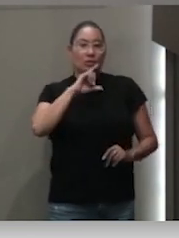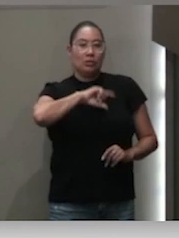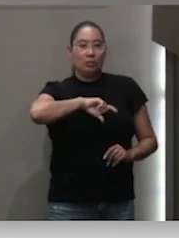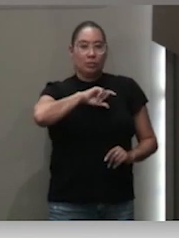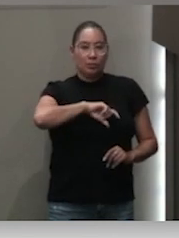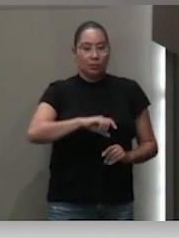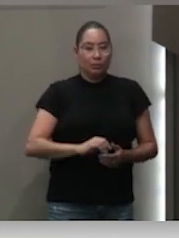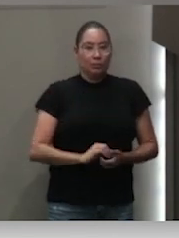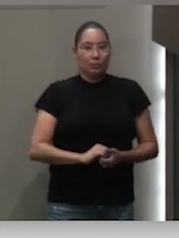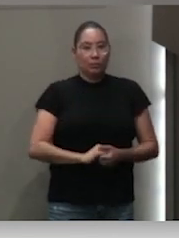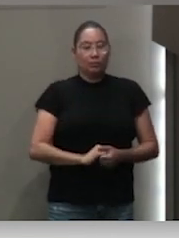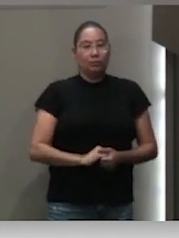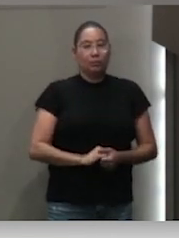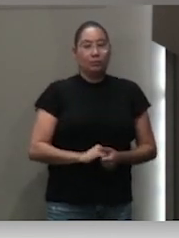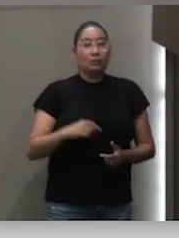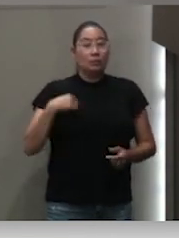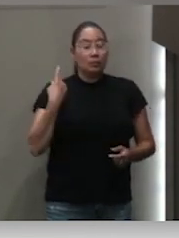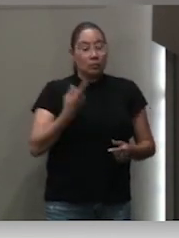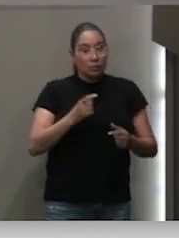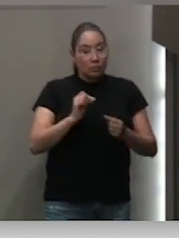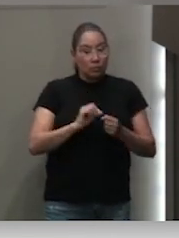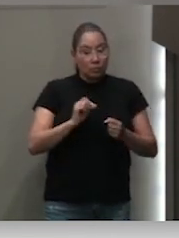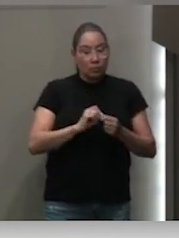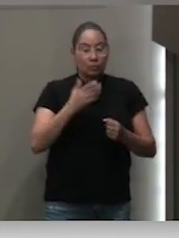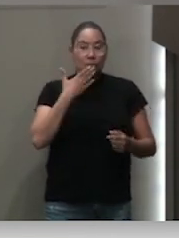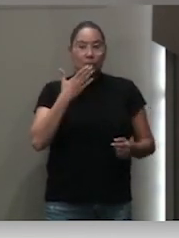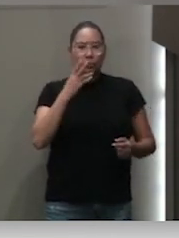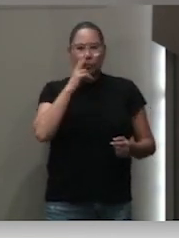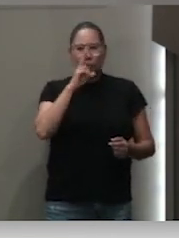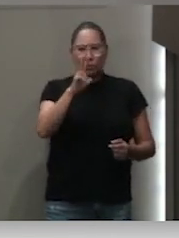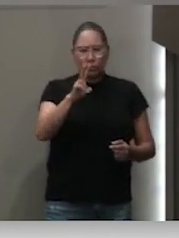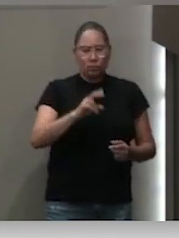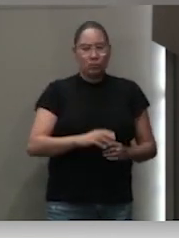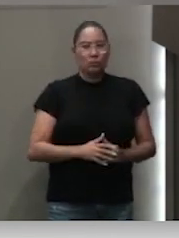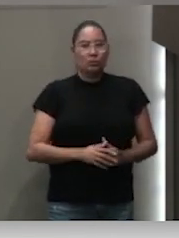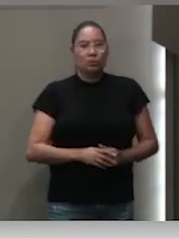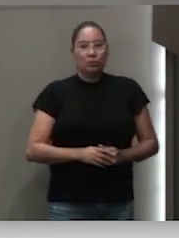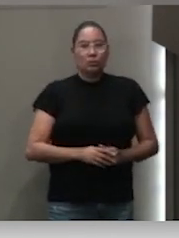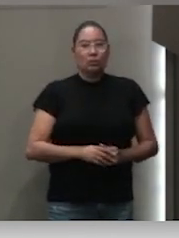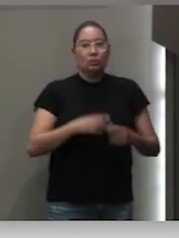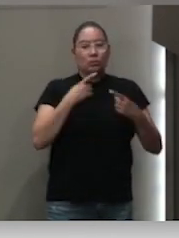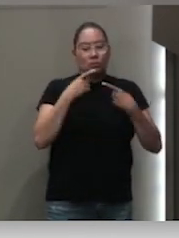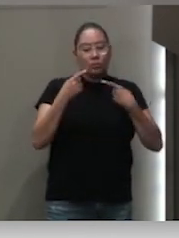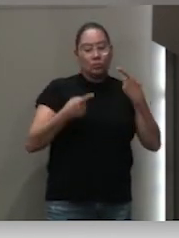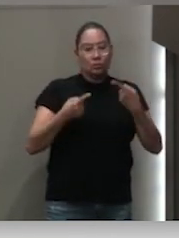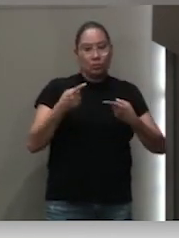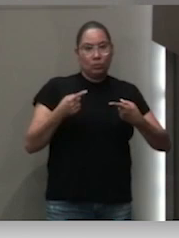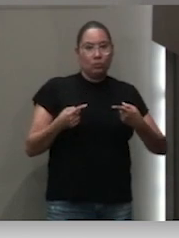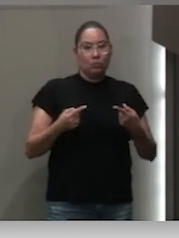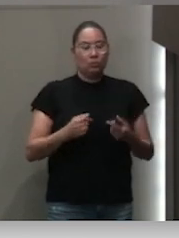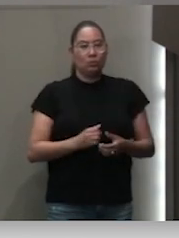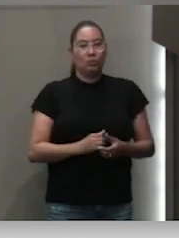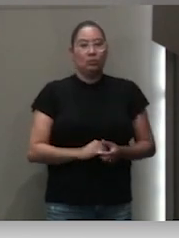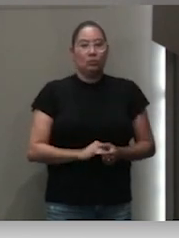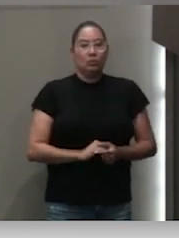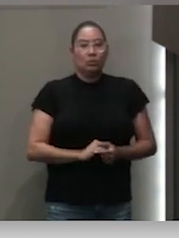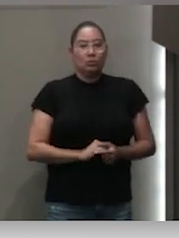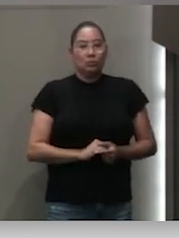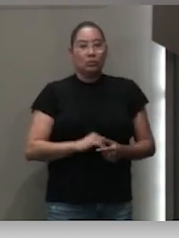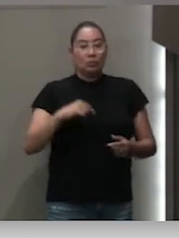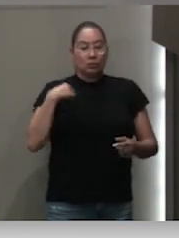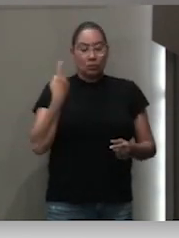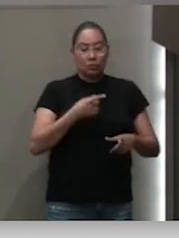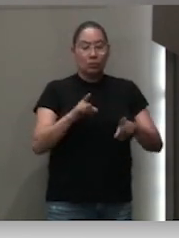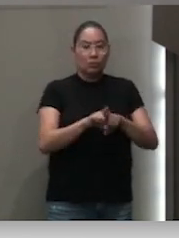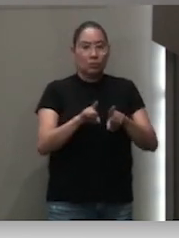motorista e nós fizemos uma Moção muito forte criticando e fomos